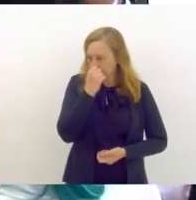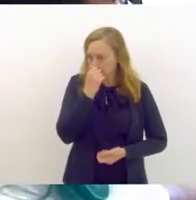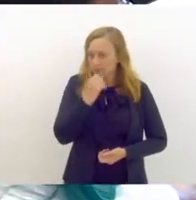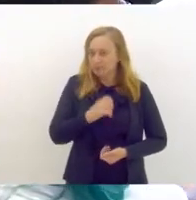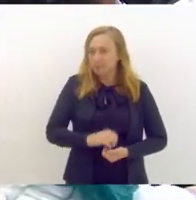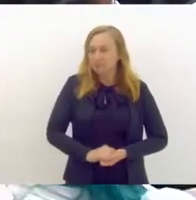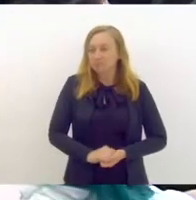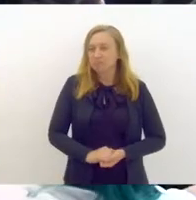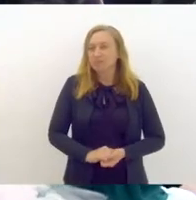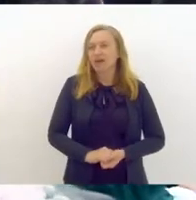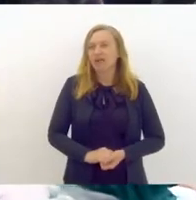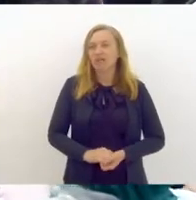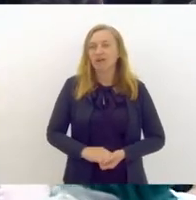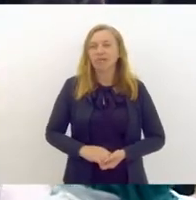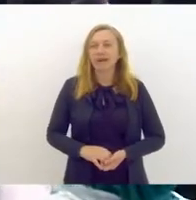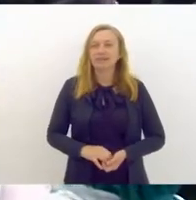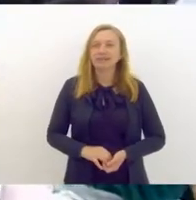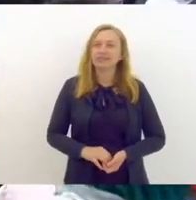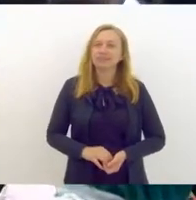Deixa uma cadeirinha para o Flávio aqui.